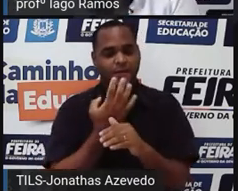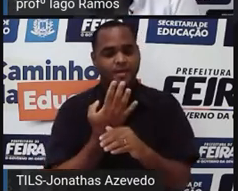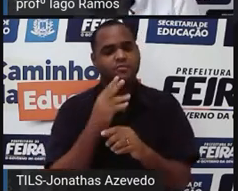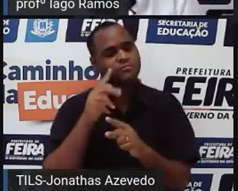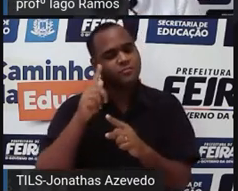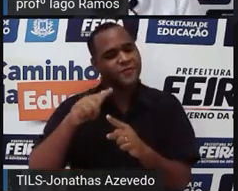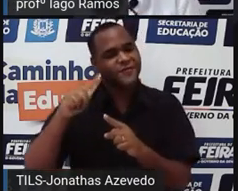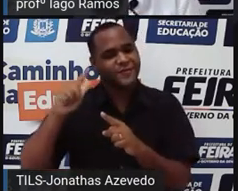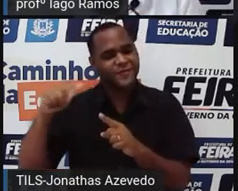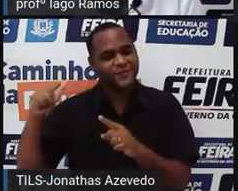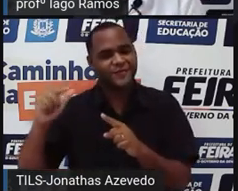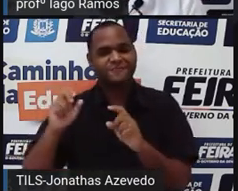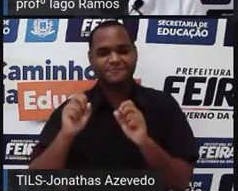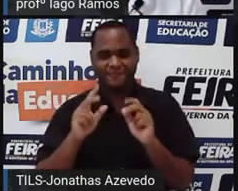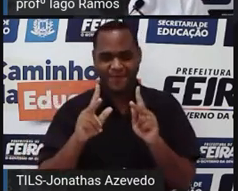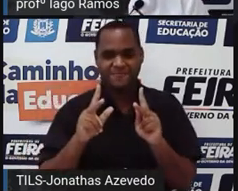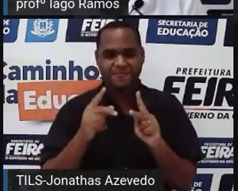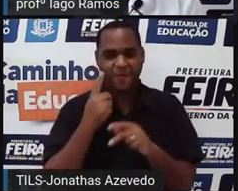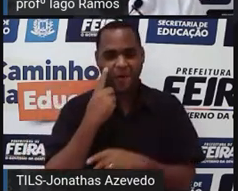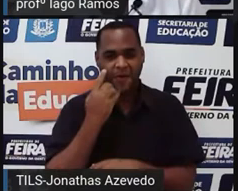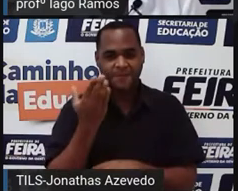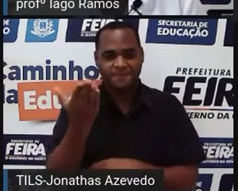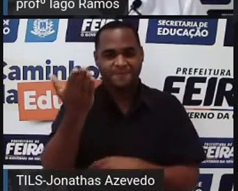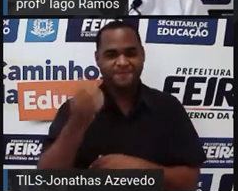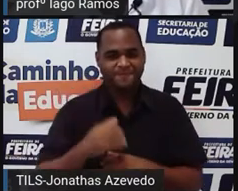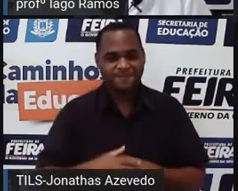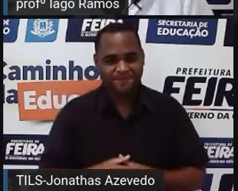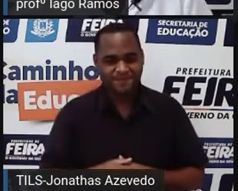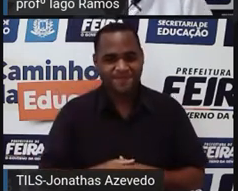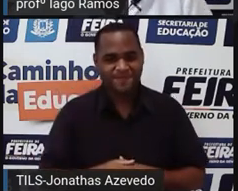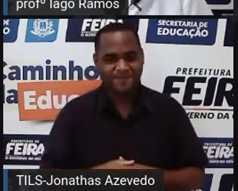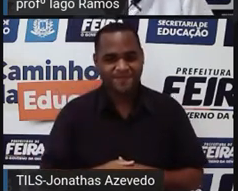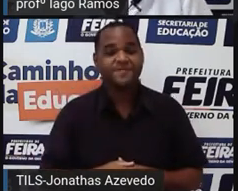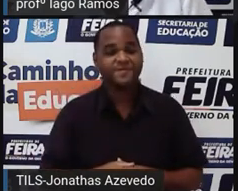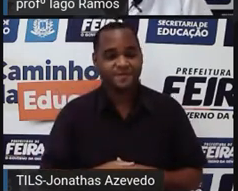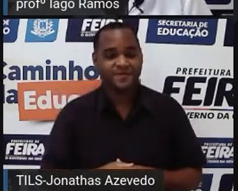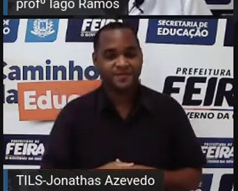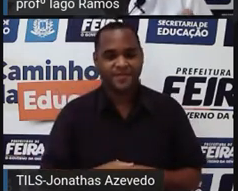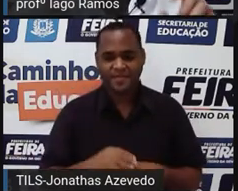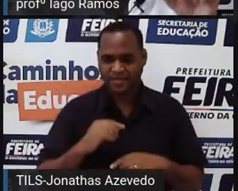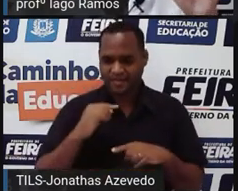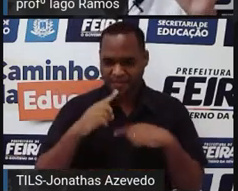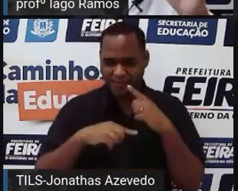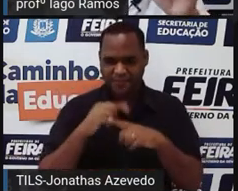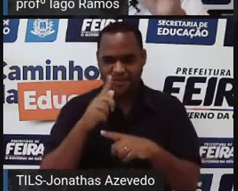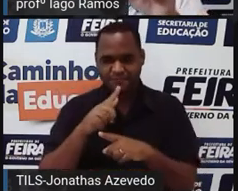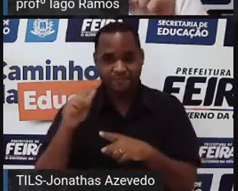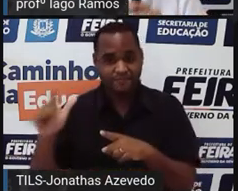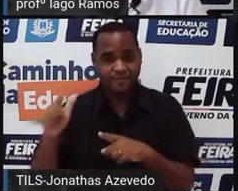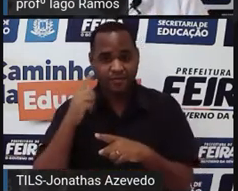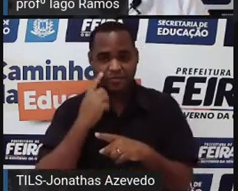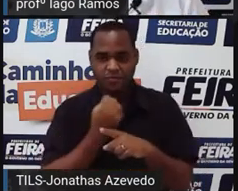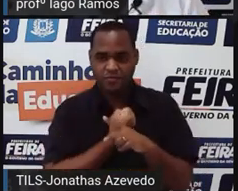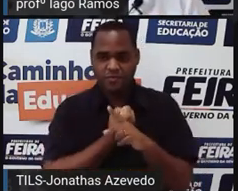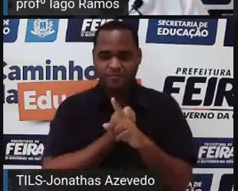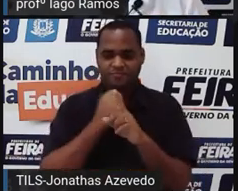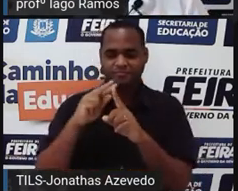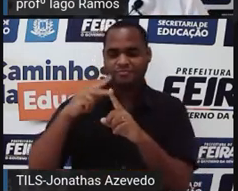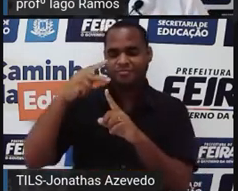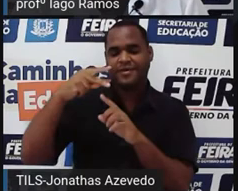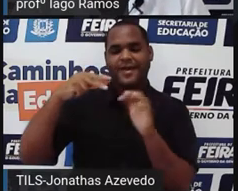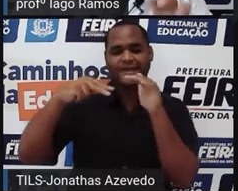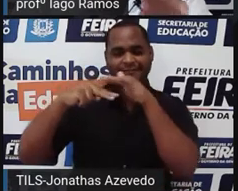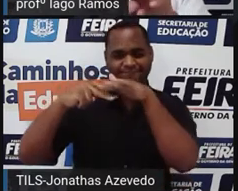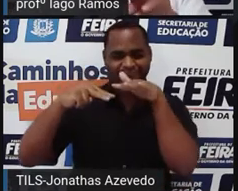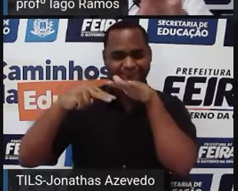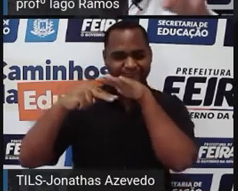ele, tá? Então, repetindo ali a base. Depois que você repete essa base, os numerozinhos lá de cima, que são os